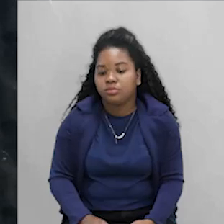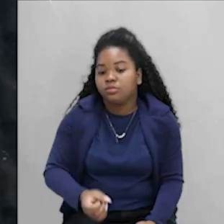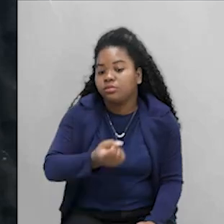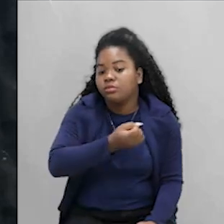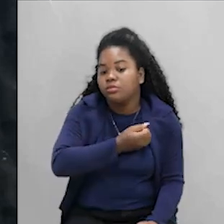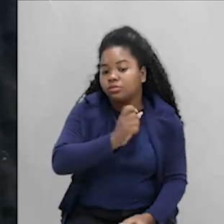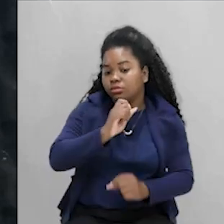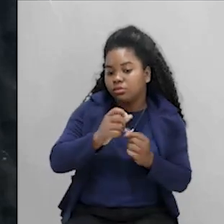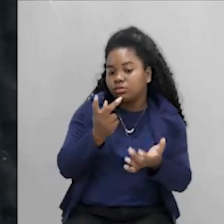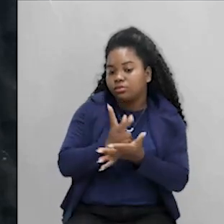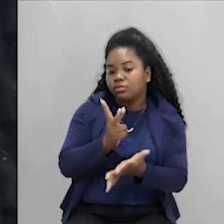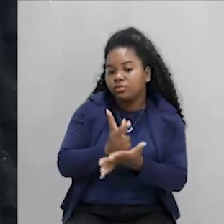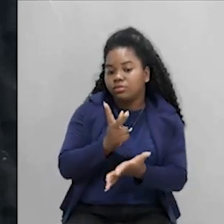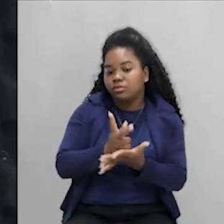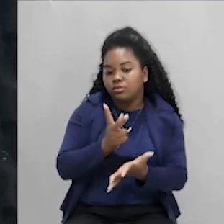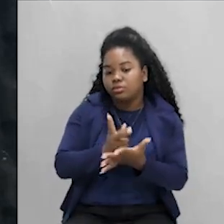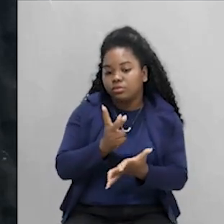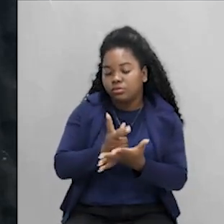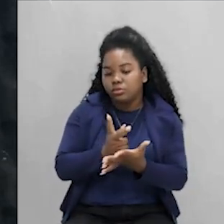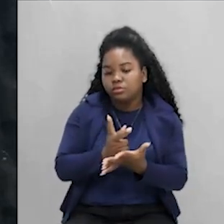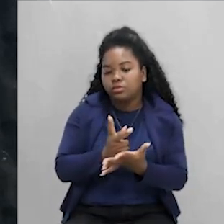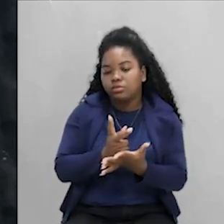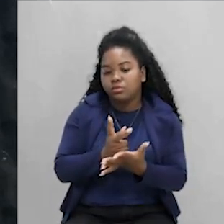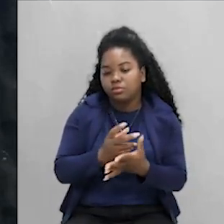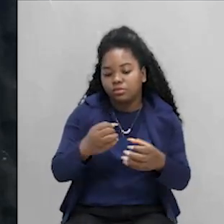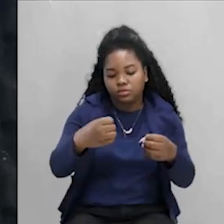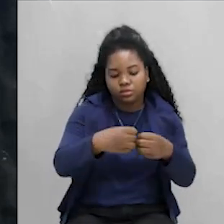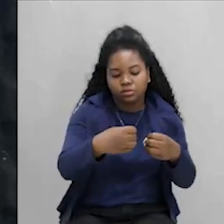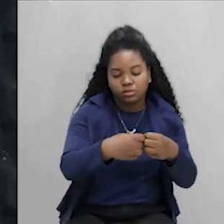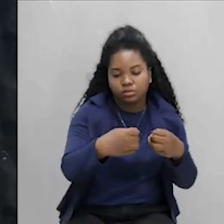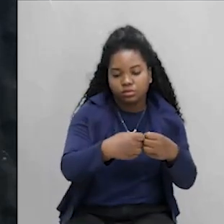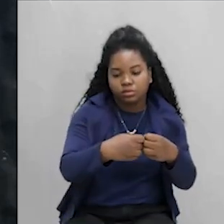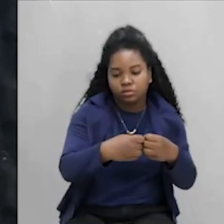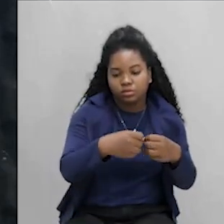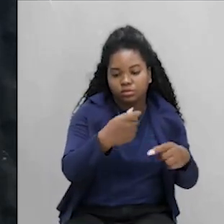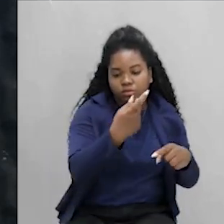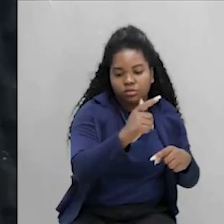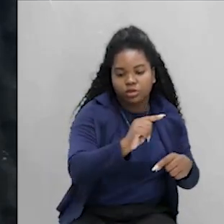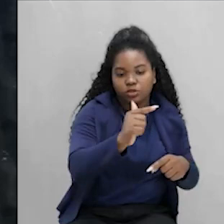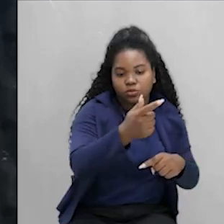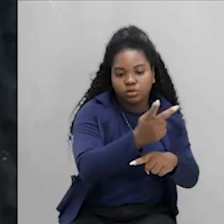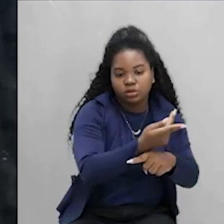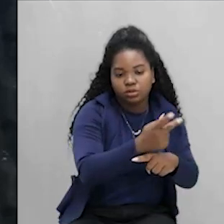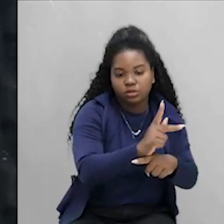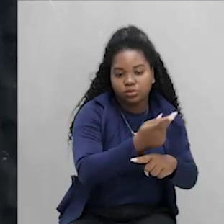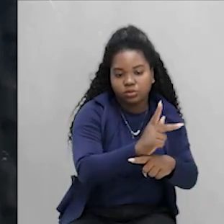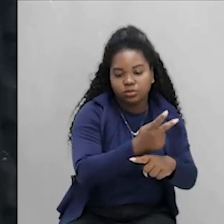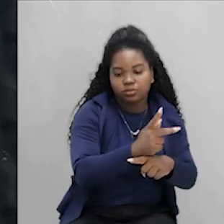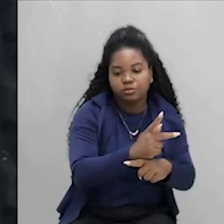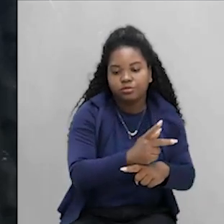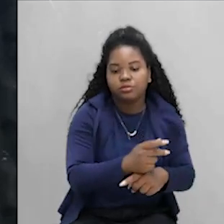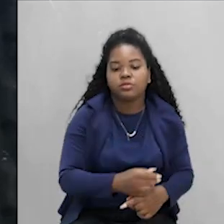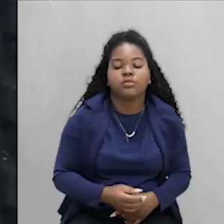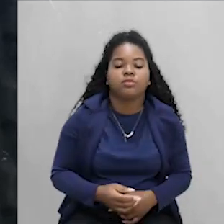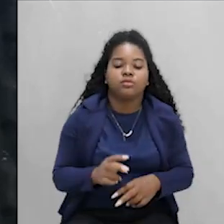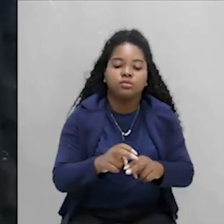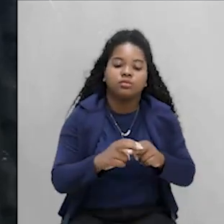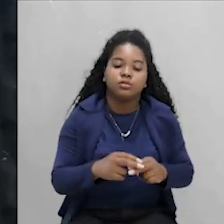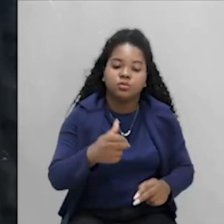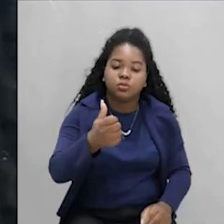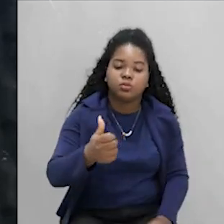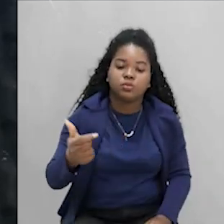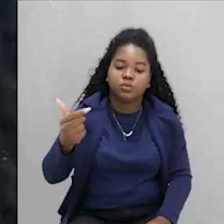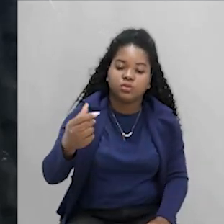começar sempre pela extremidade mais próxima da hidroxila por isso um dois três quatro